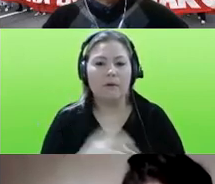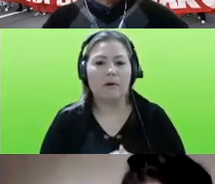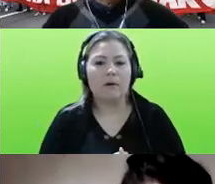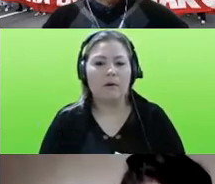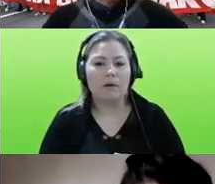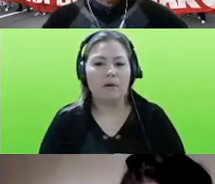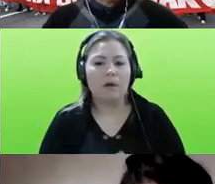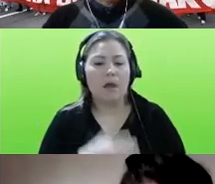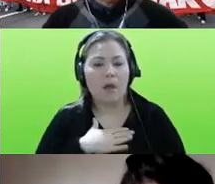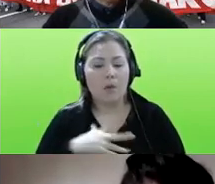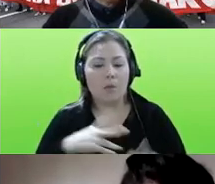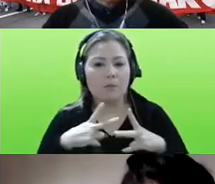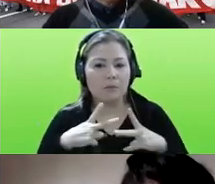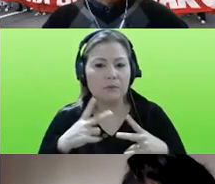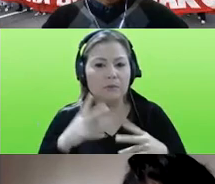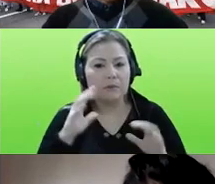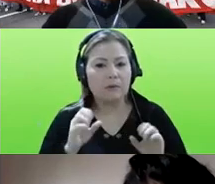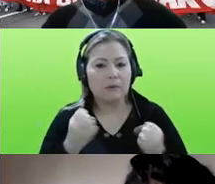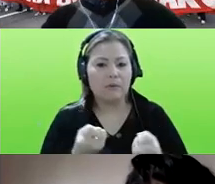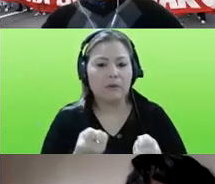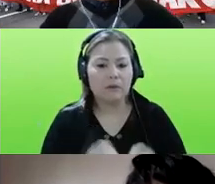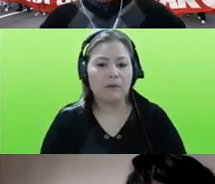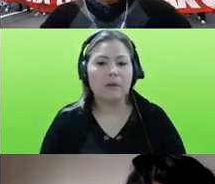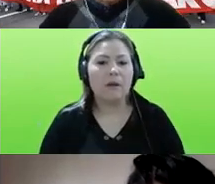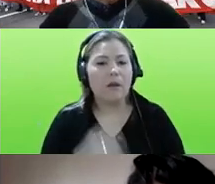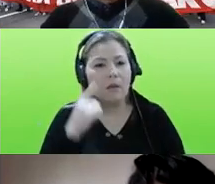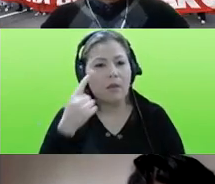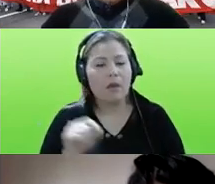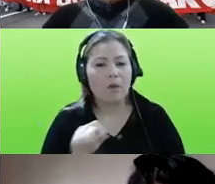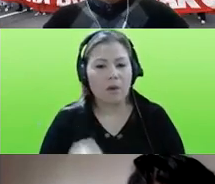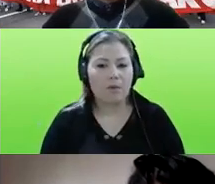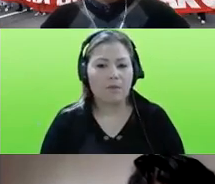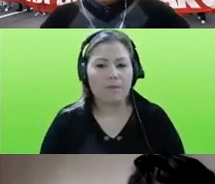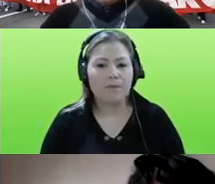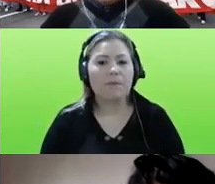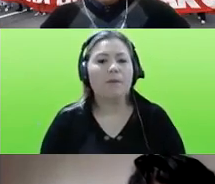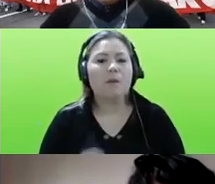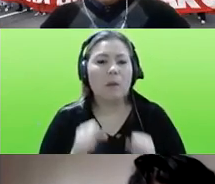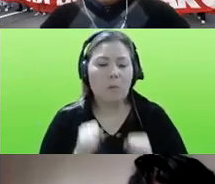eu pessoalmente defenderia a ideia de que pudéssemos